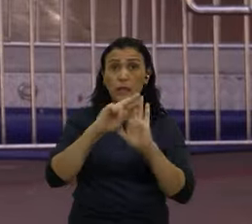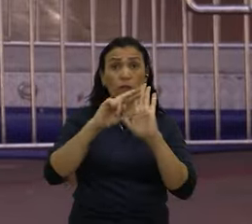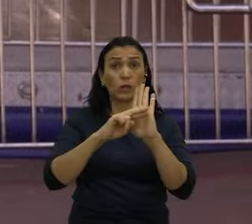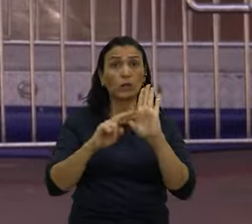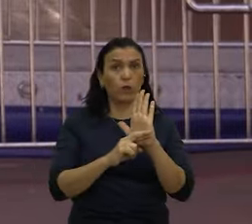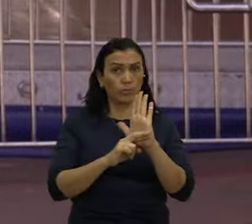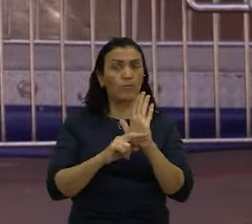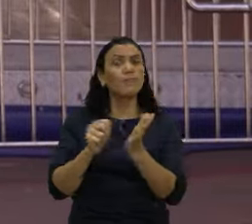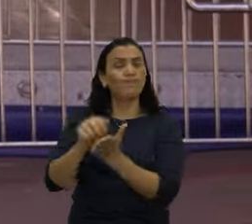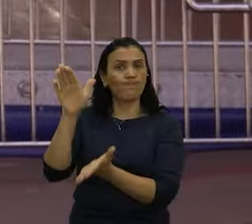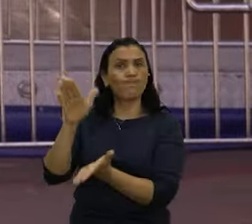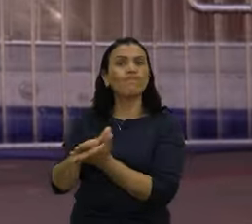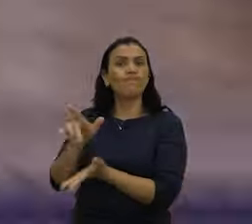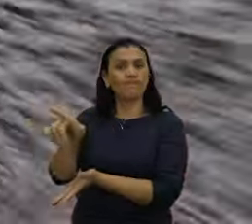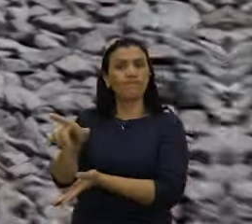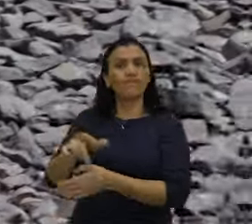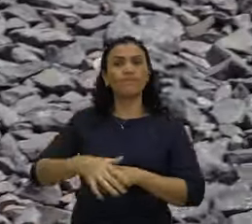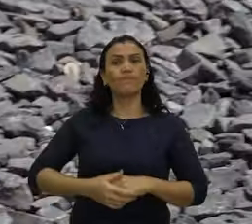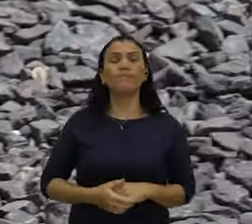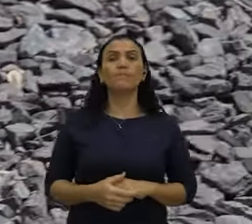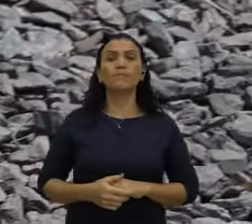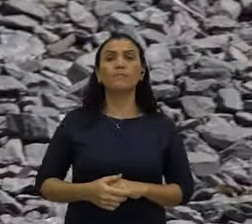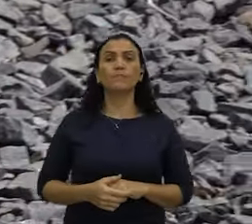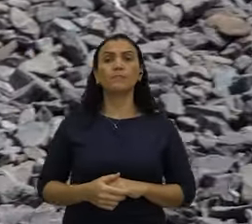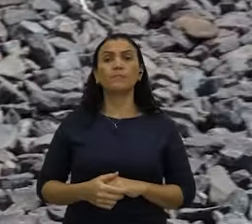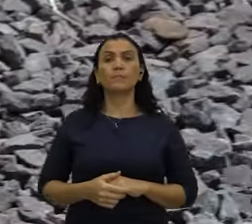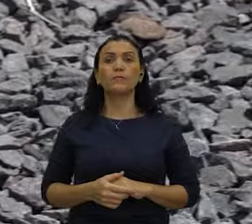normas não fica impune. Olha só!